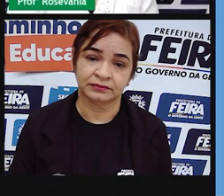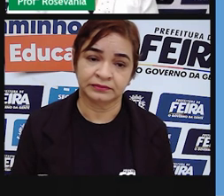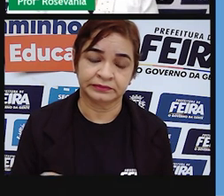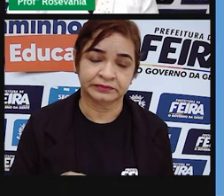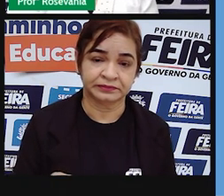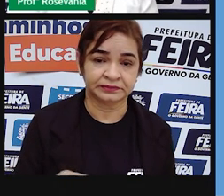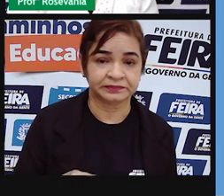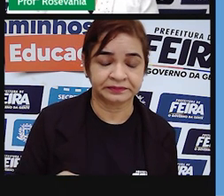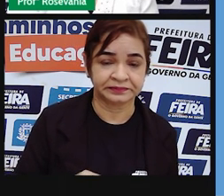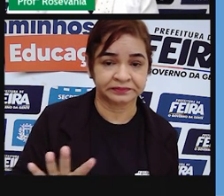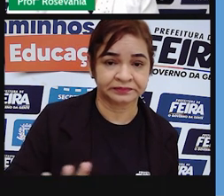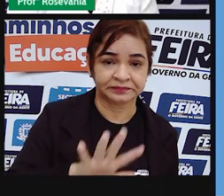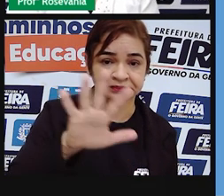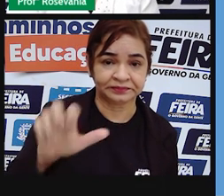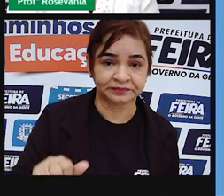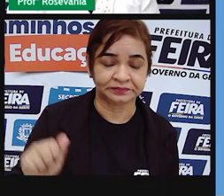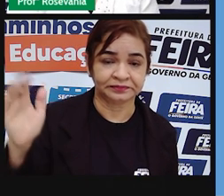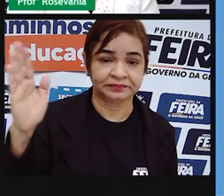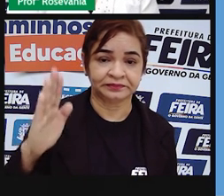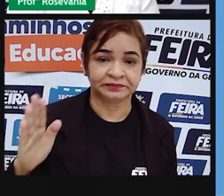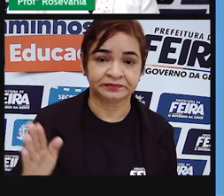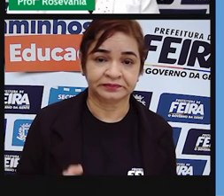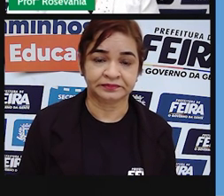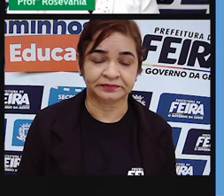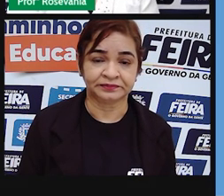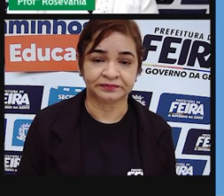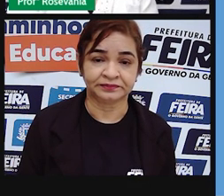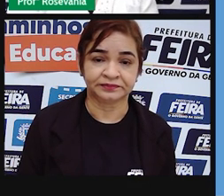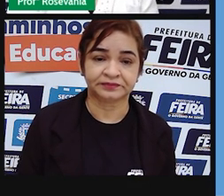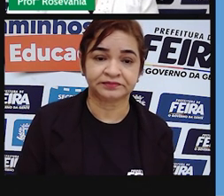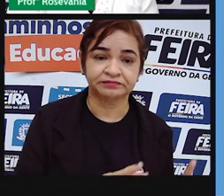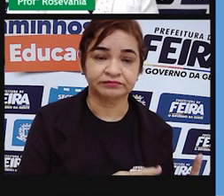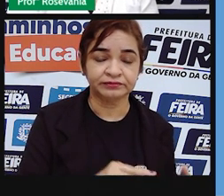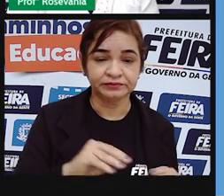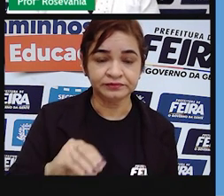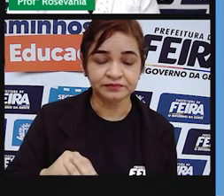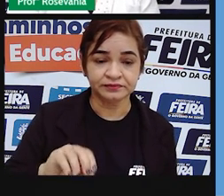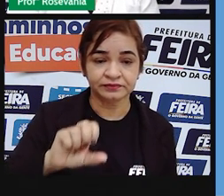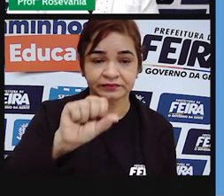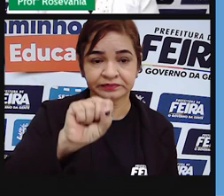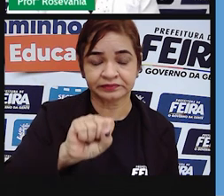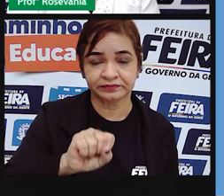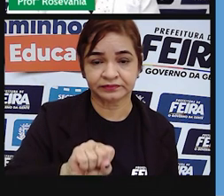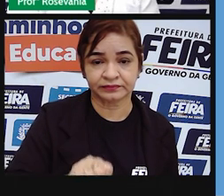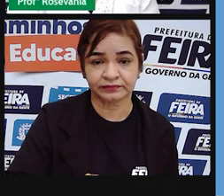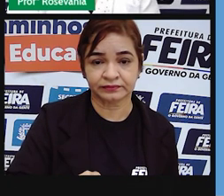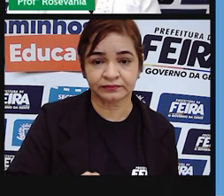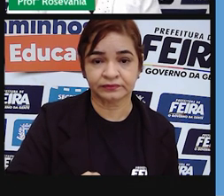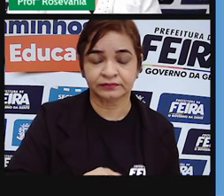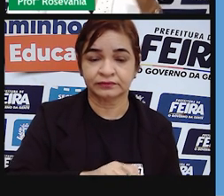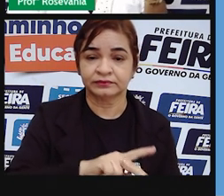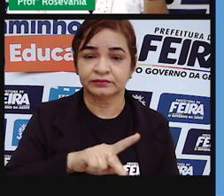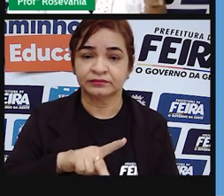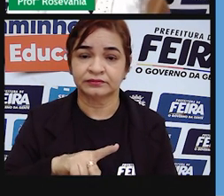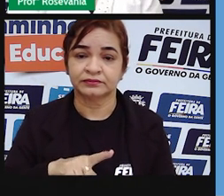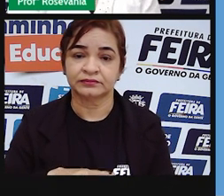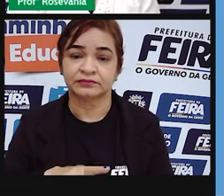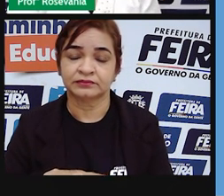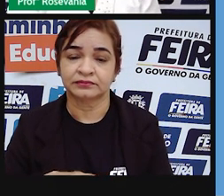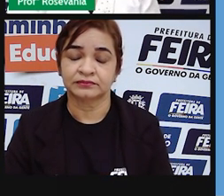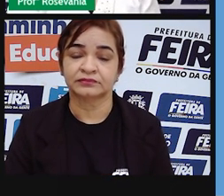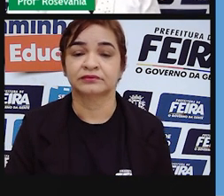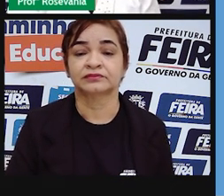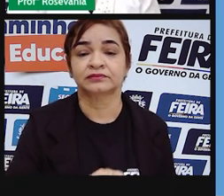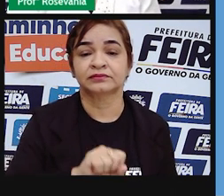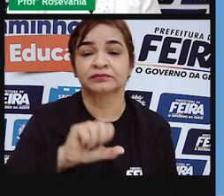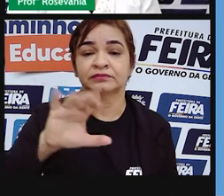processo de formação do território brasileiro. E eles, né, se fixaram principalmente no sul do país, na finalzinha, né,